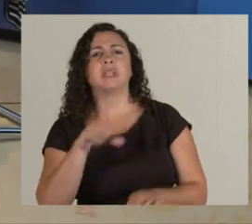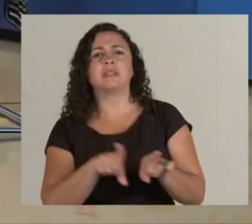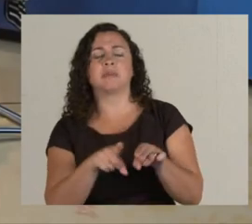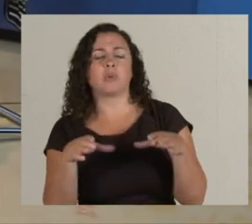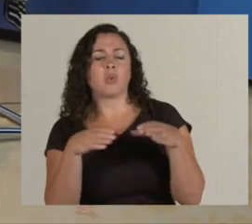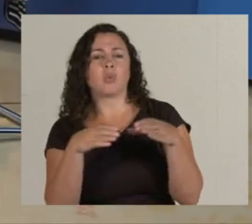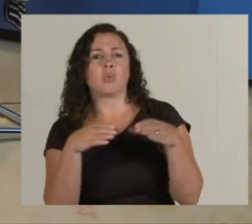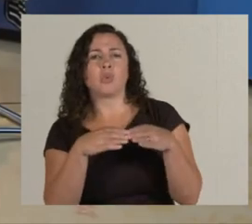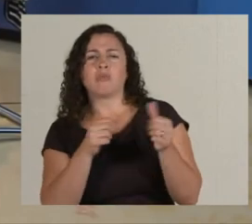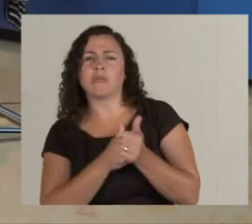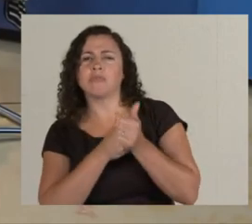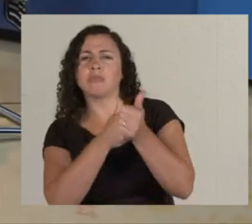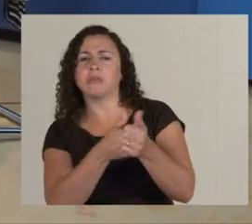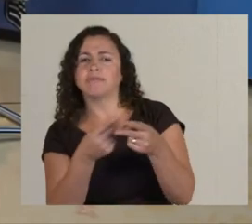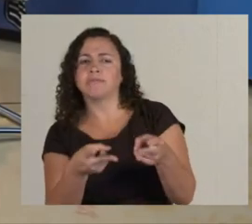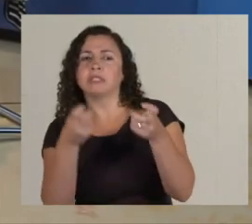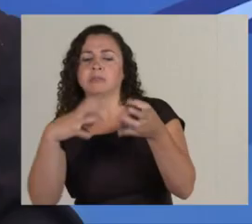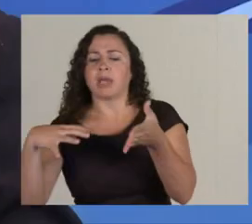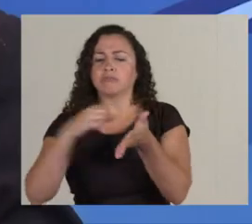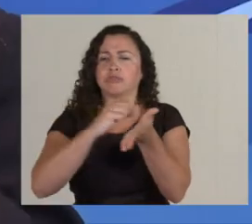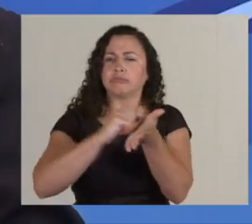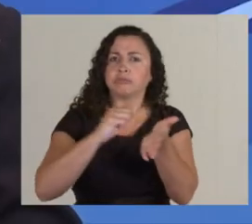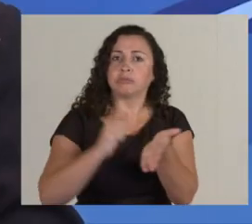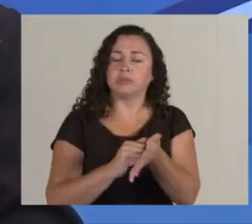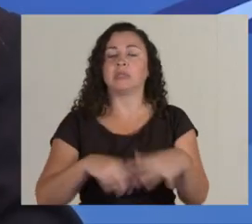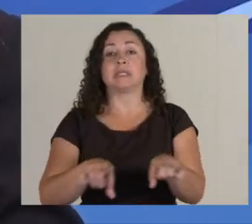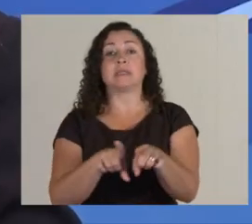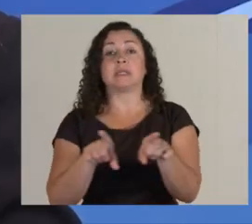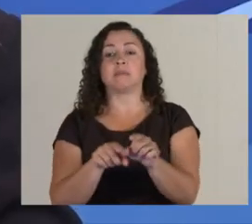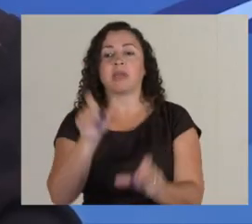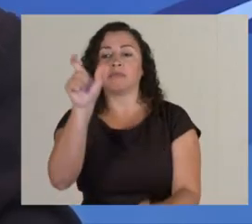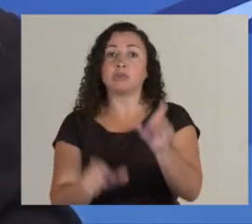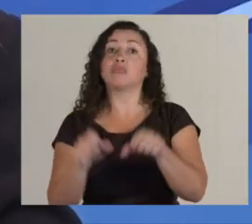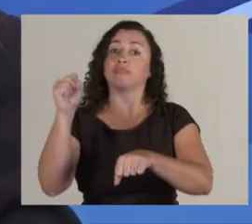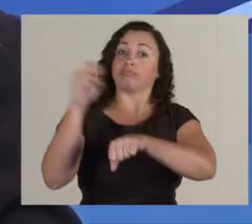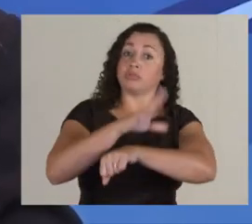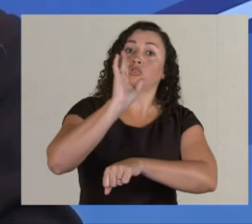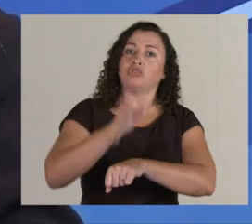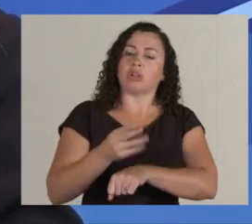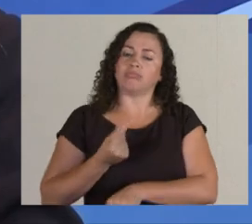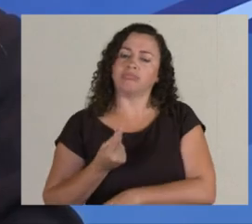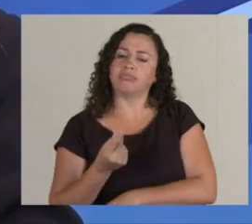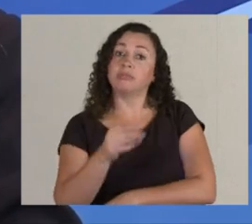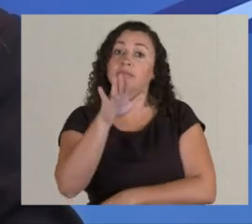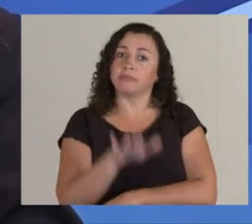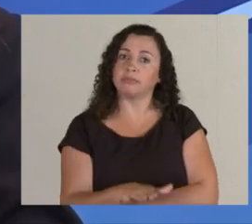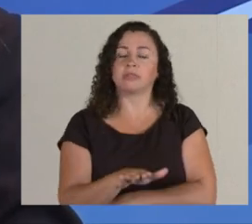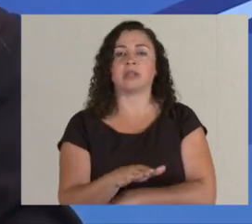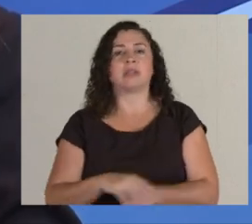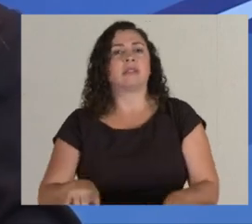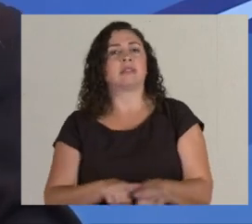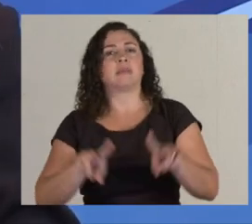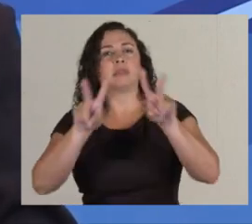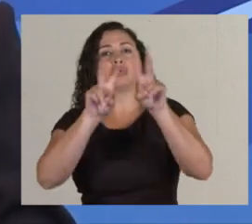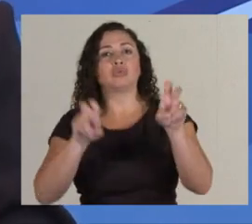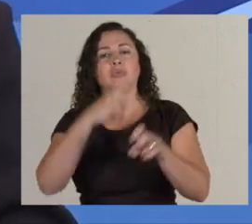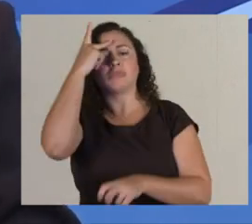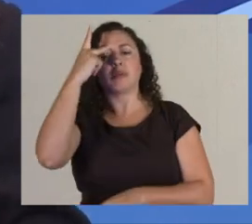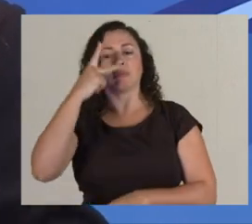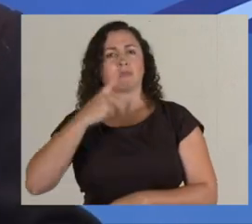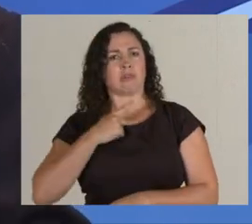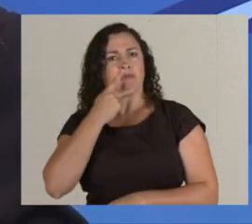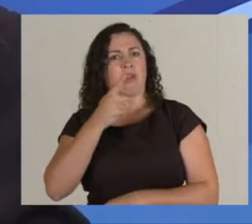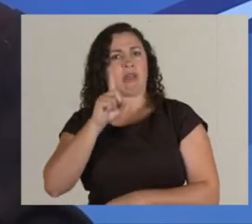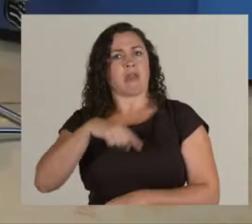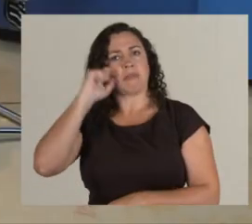vai acompanhar o ingresso desses estudantes, a permanência desse público na universidade, a questão aí da